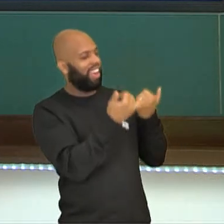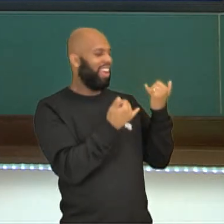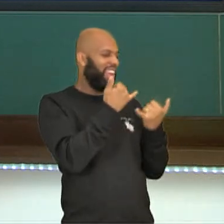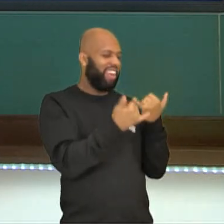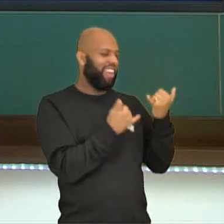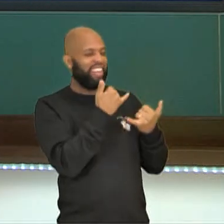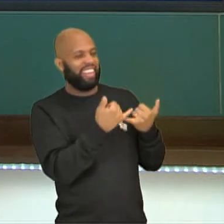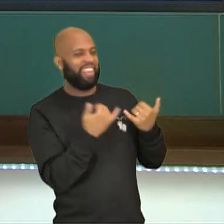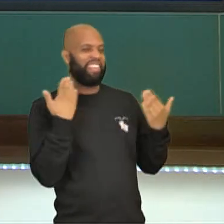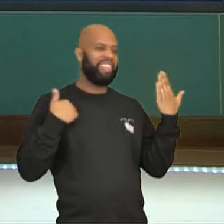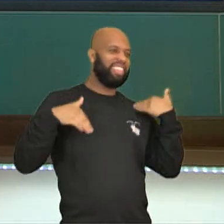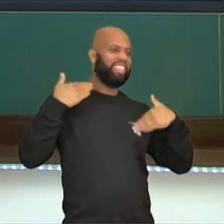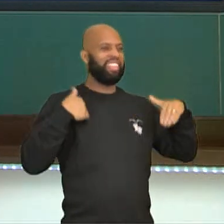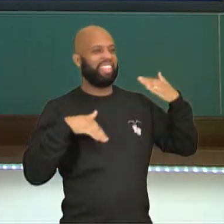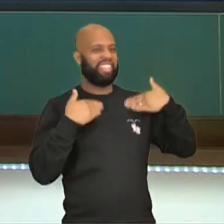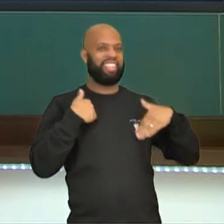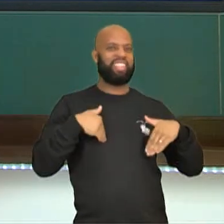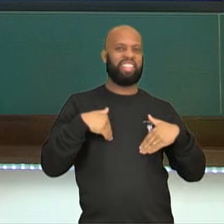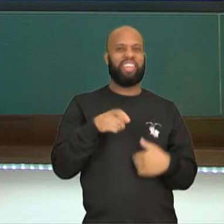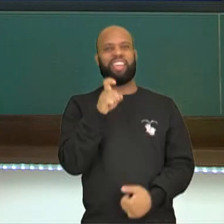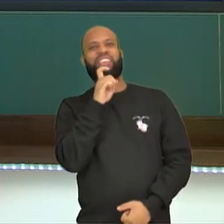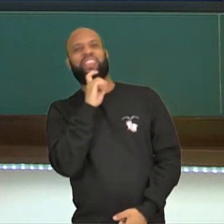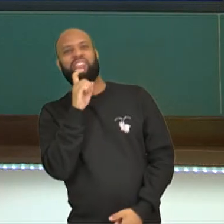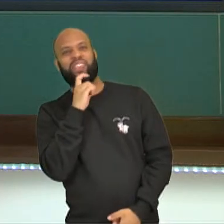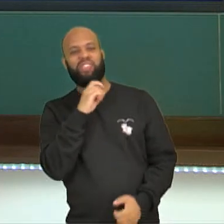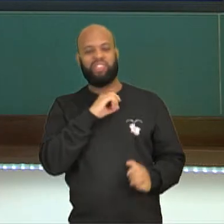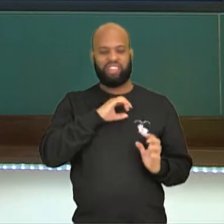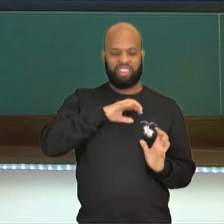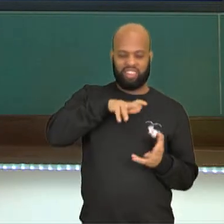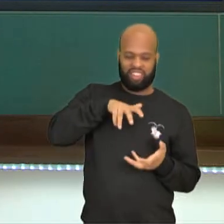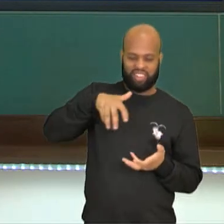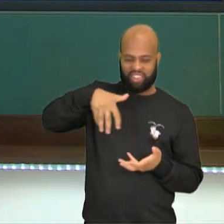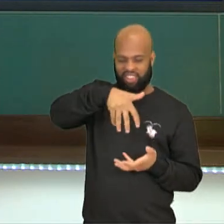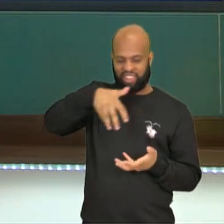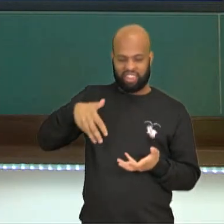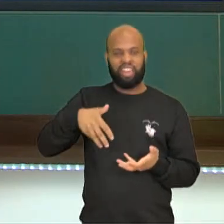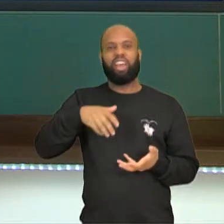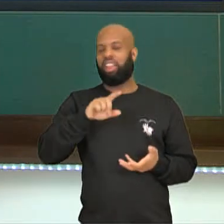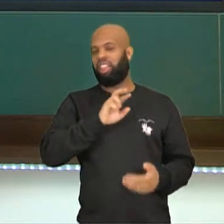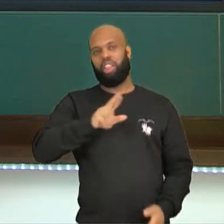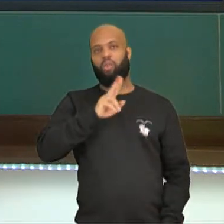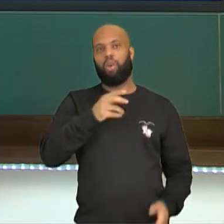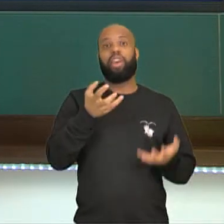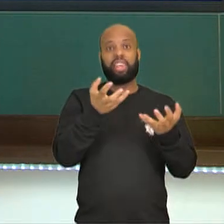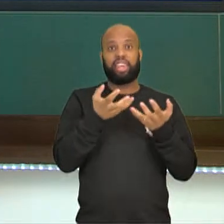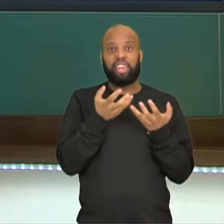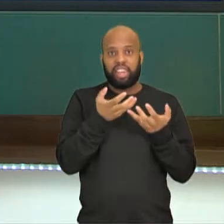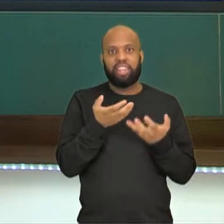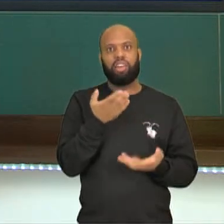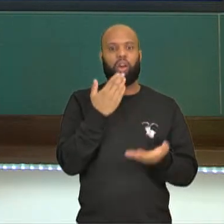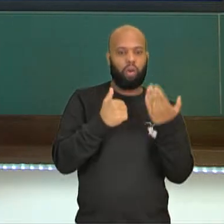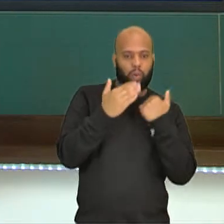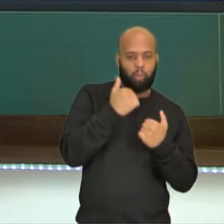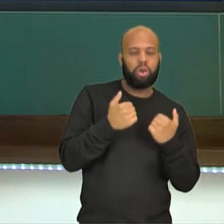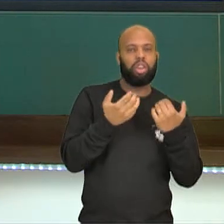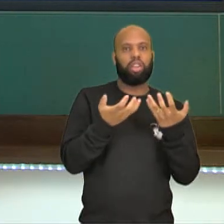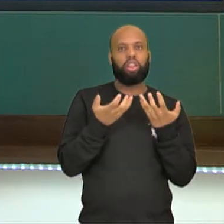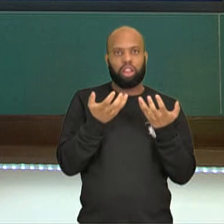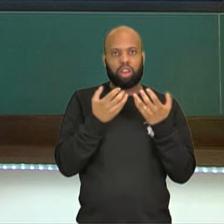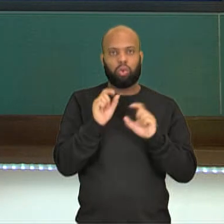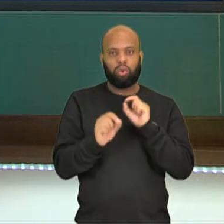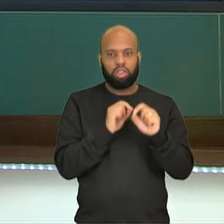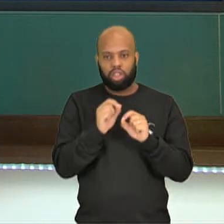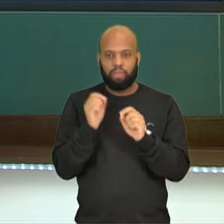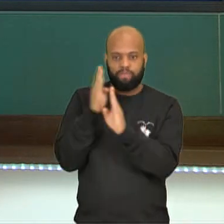pouquinho ali o Alasca. Não, vieram porque eles precisavam sobreviver. Vieram atrás de alimento, são nômades,